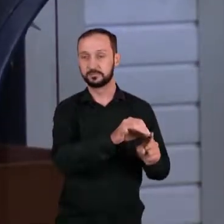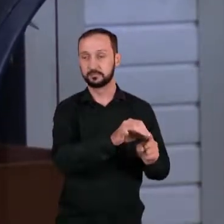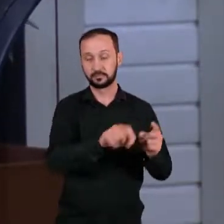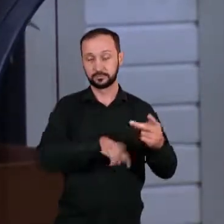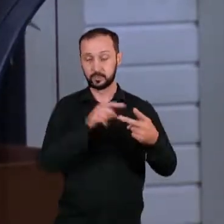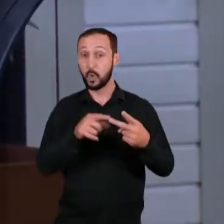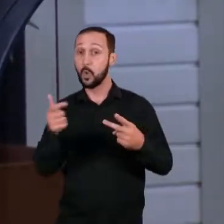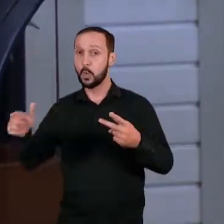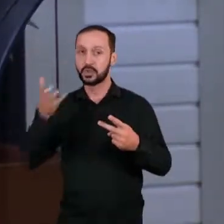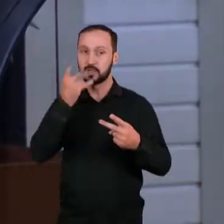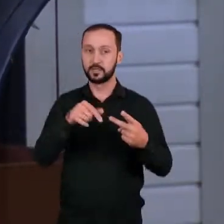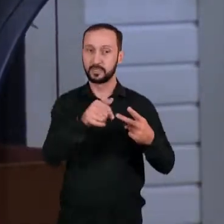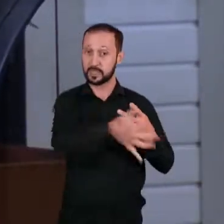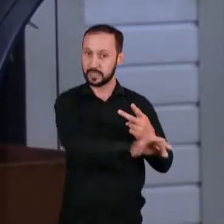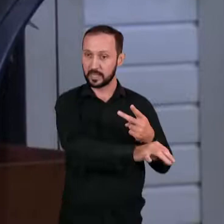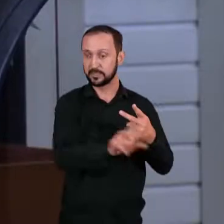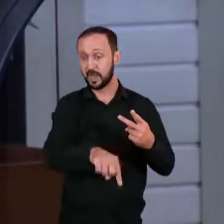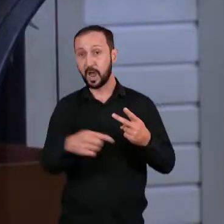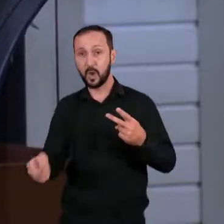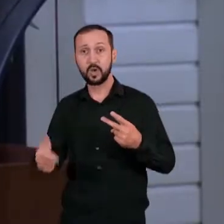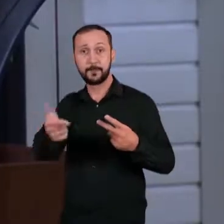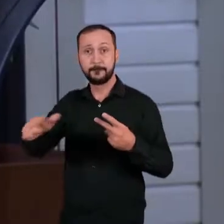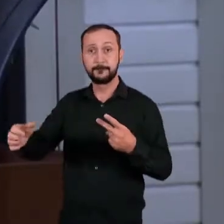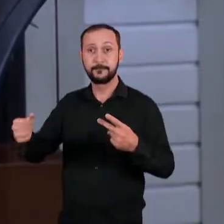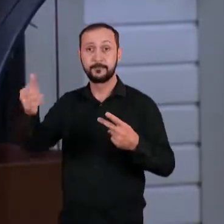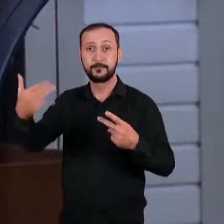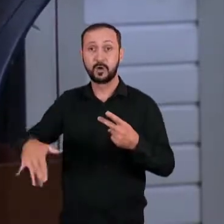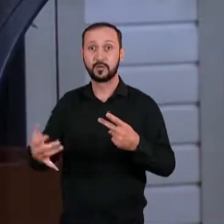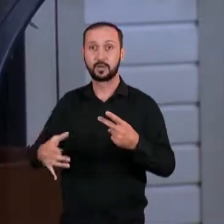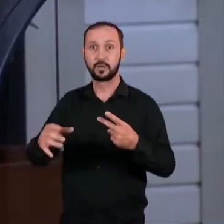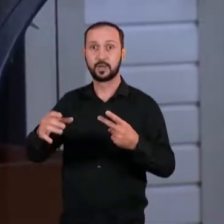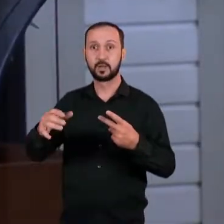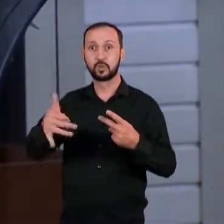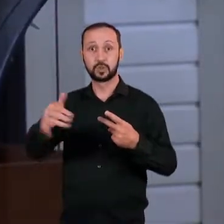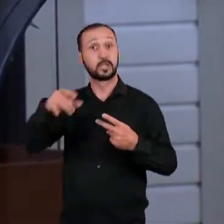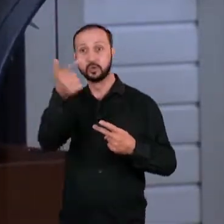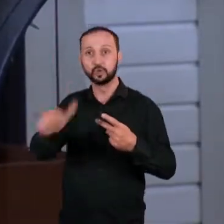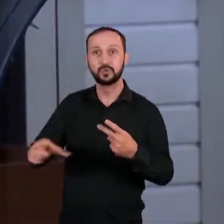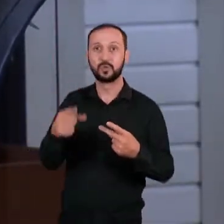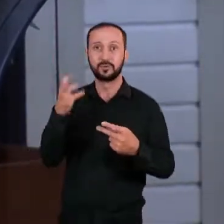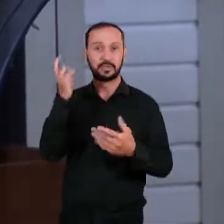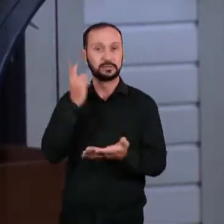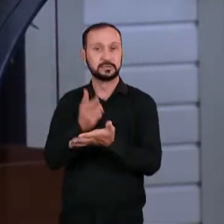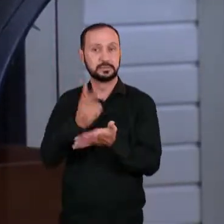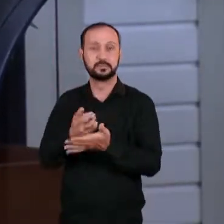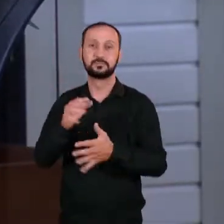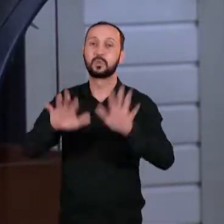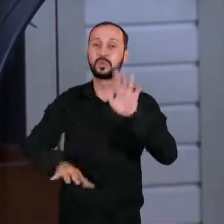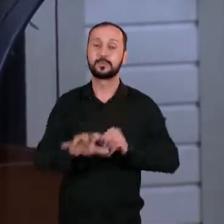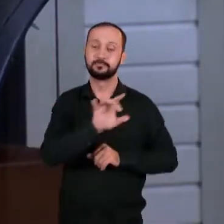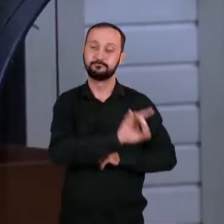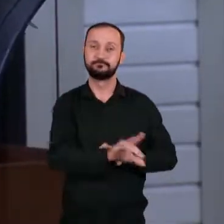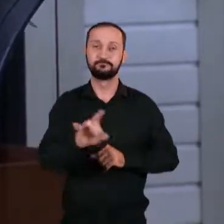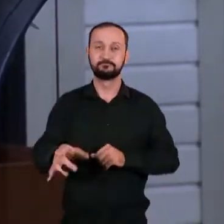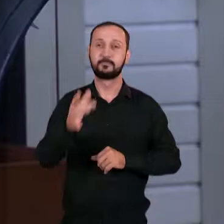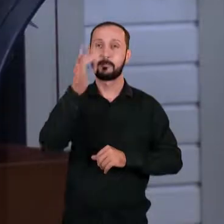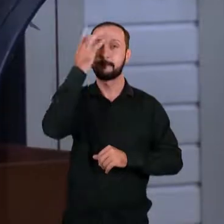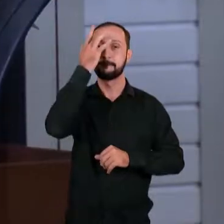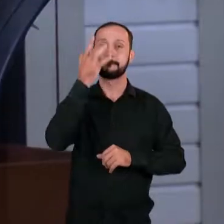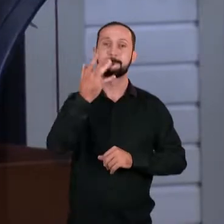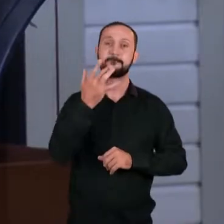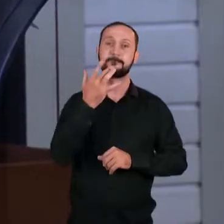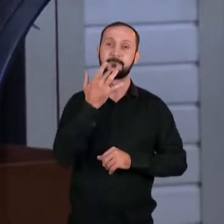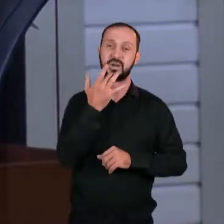cobrar ter um novo 10, que ela precisa, ela vai querer se superar. Então, esse perfil de personalidade, ele realmente pode facilitar, sim,